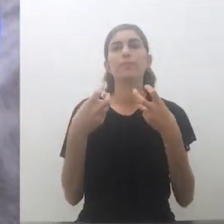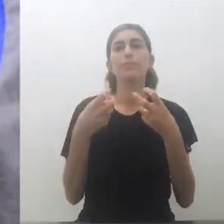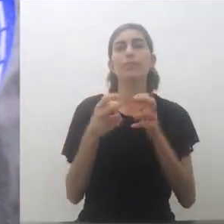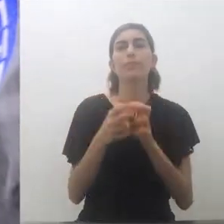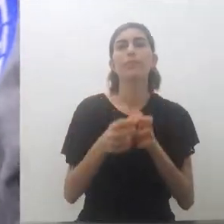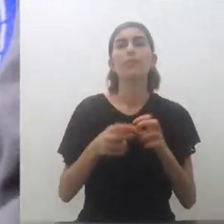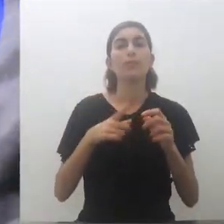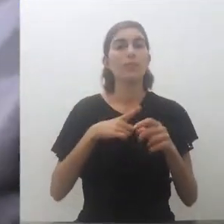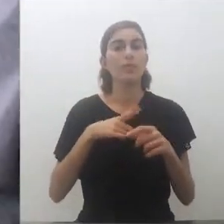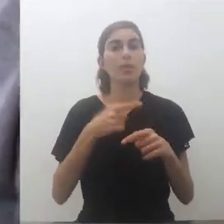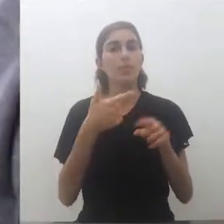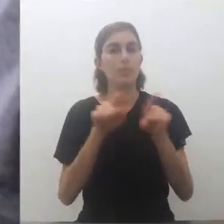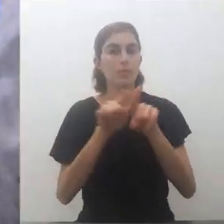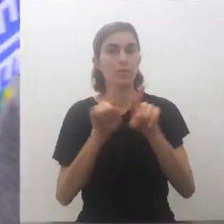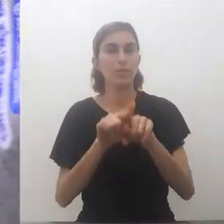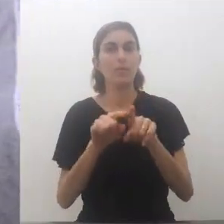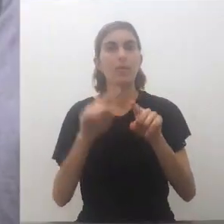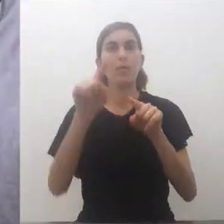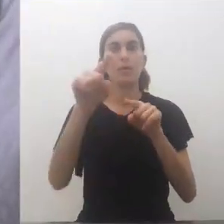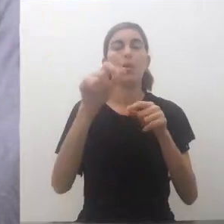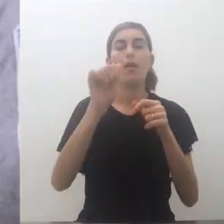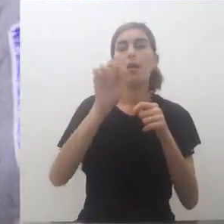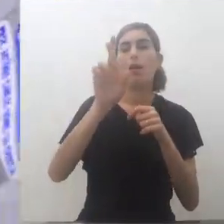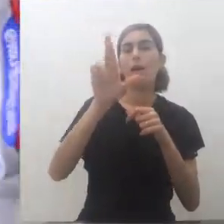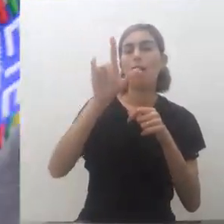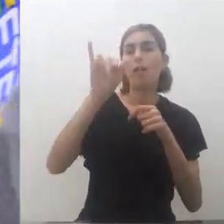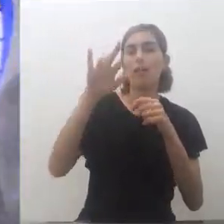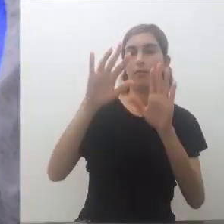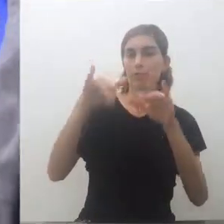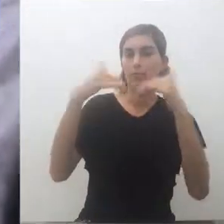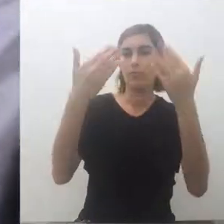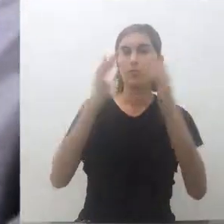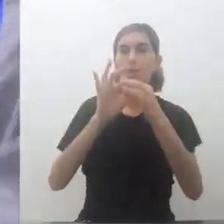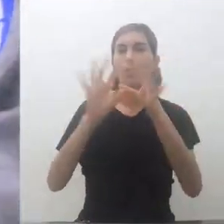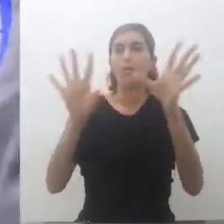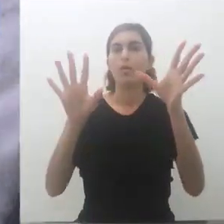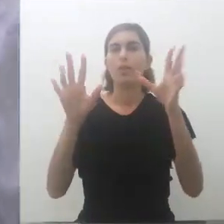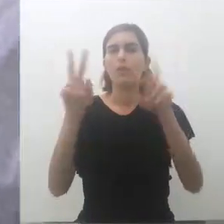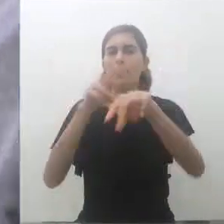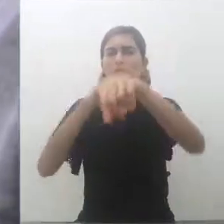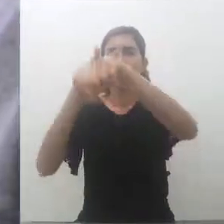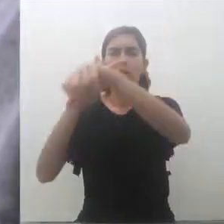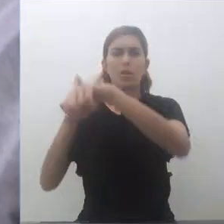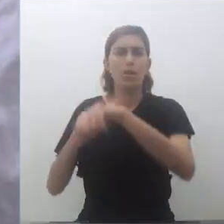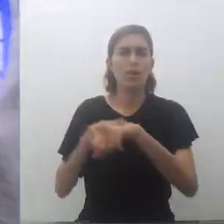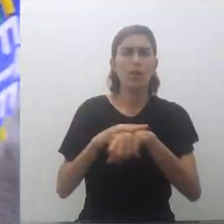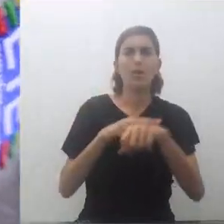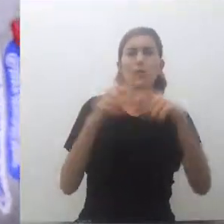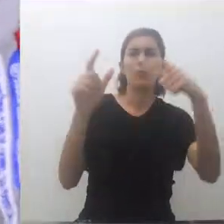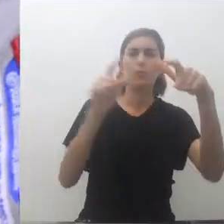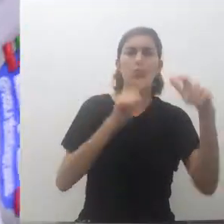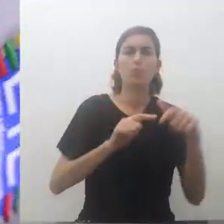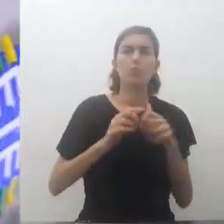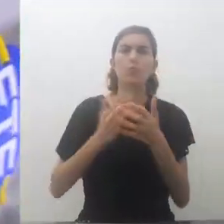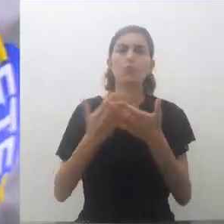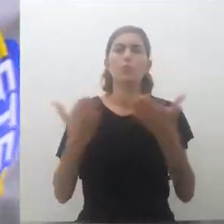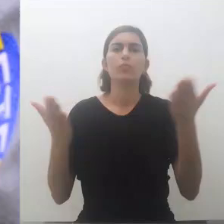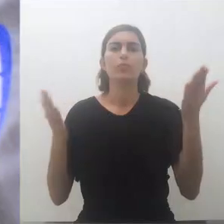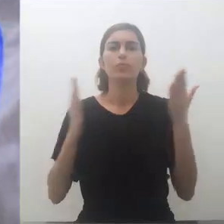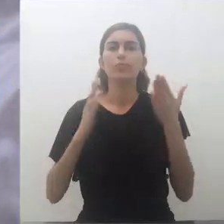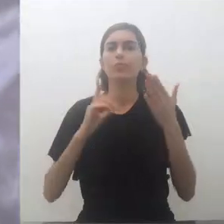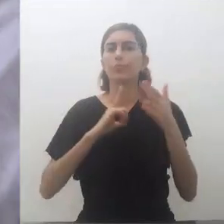Temos um ambiente ar livre, com bastante verde, com bastante espaço, então